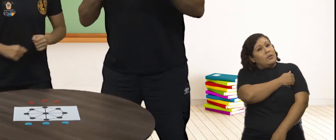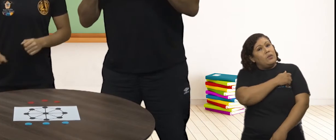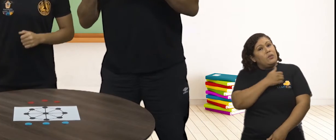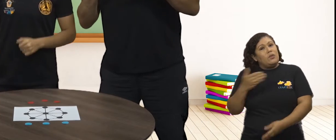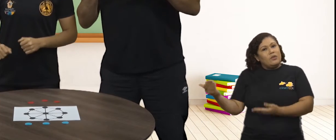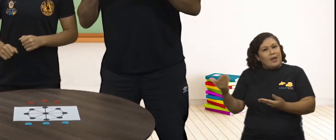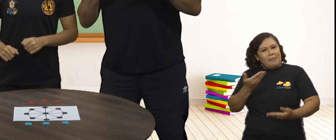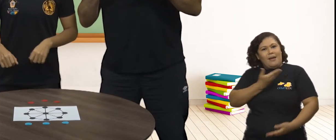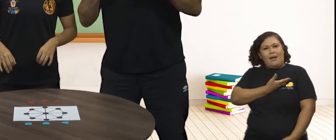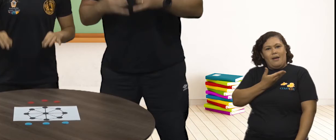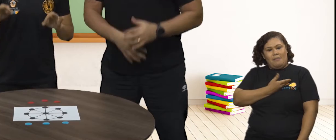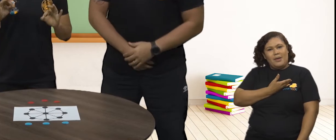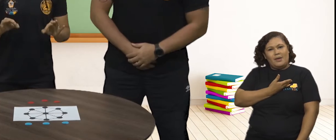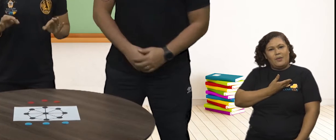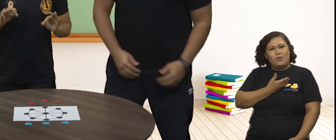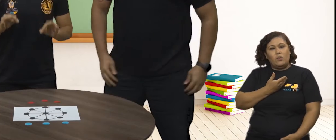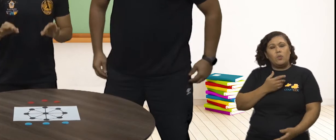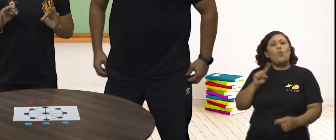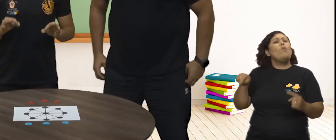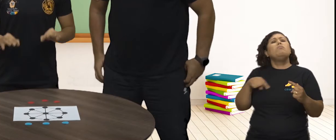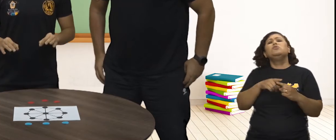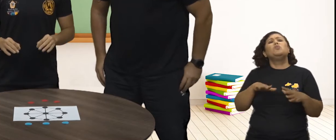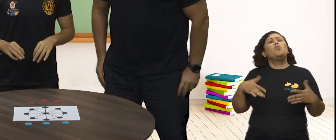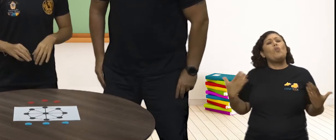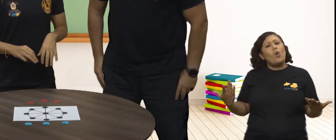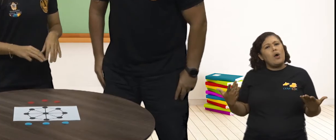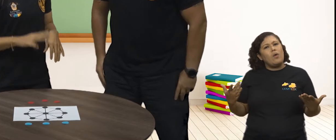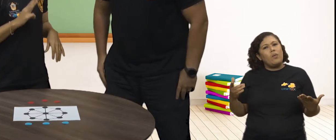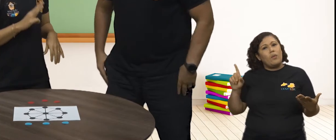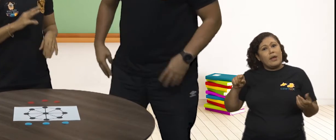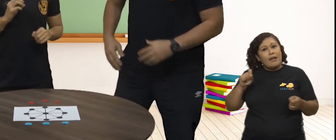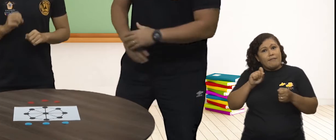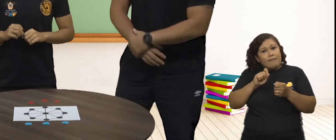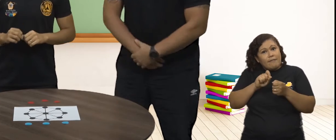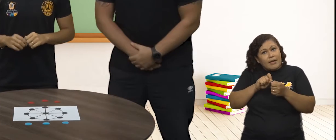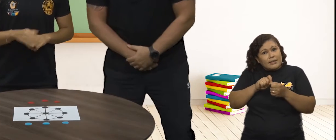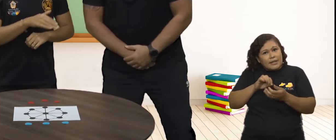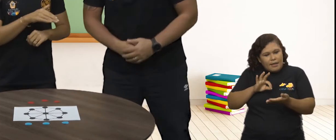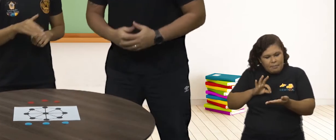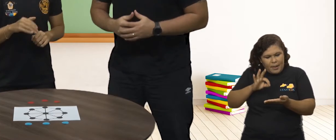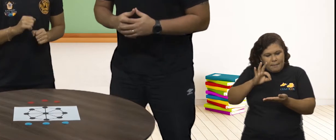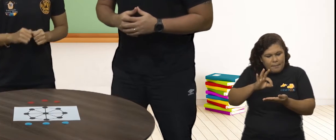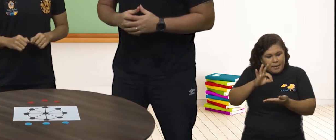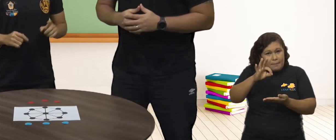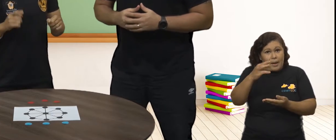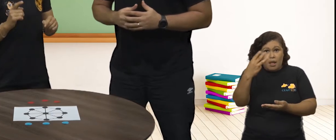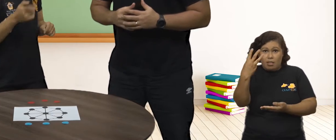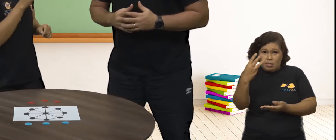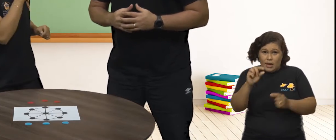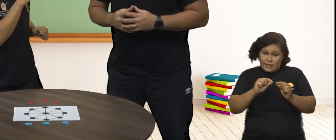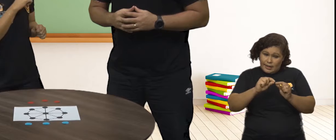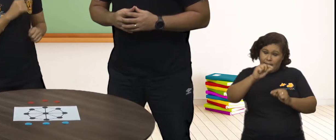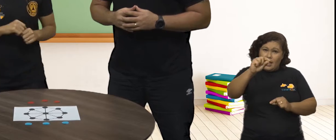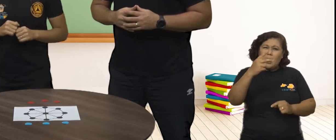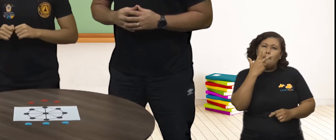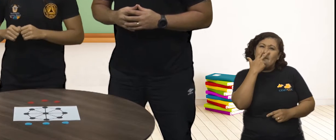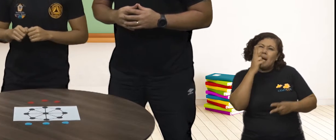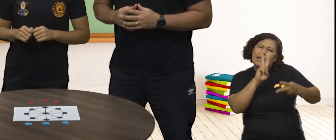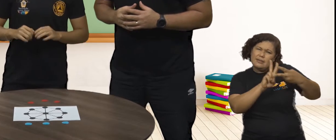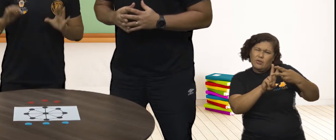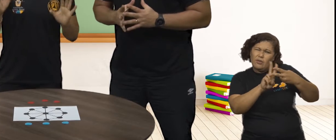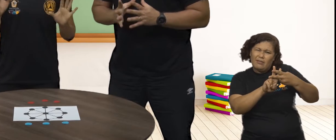professor Alexandre Romano. O objetivo do jogo Xima é colocar 3 peças em linha reta. Nos lembra o nosso jogo da